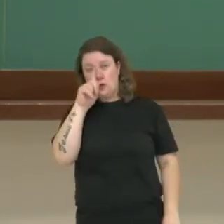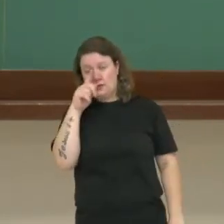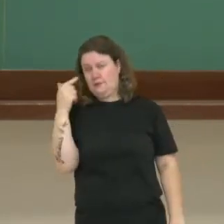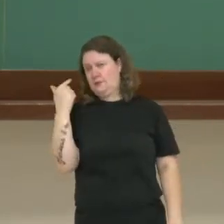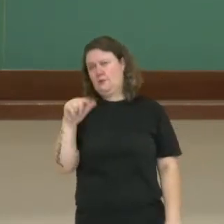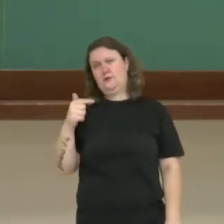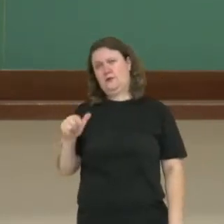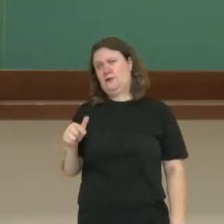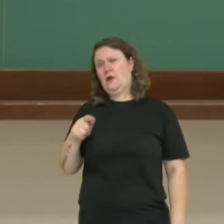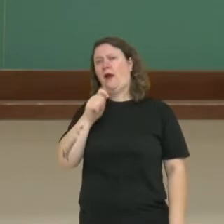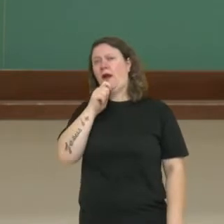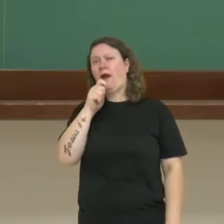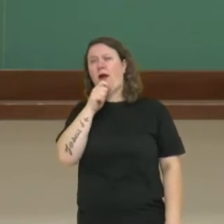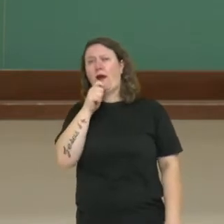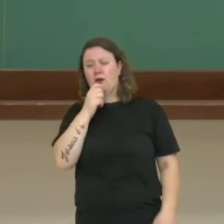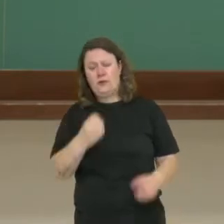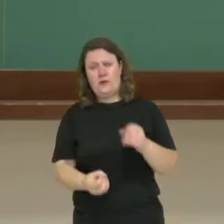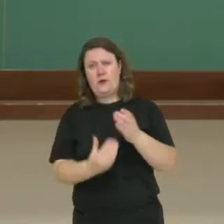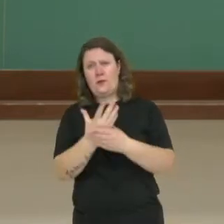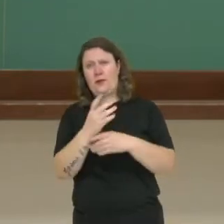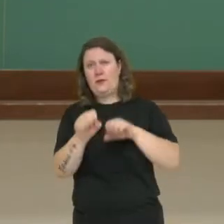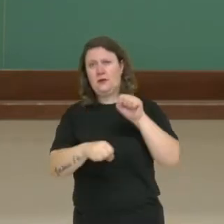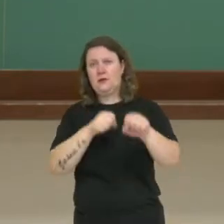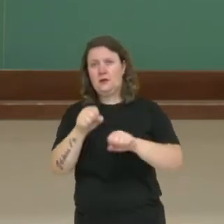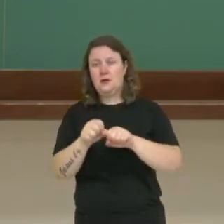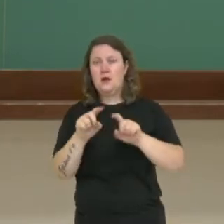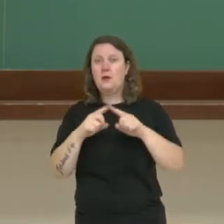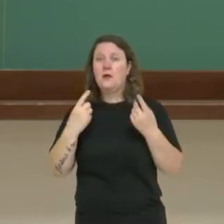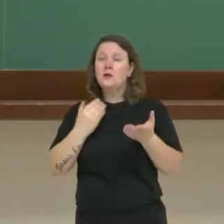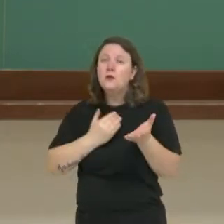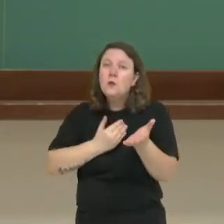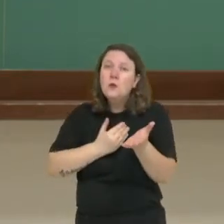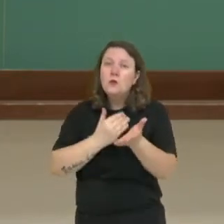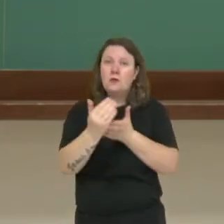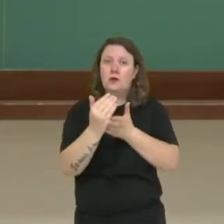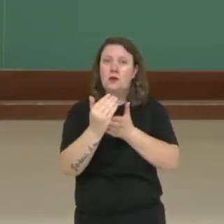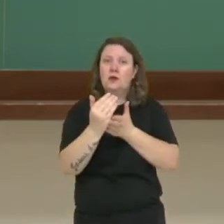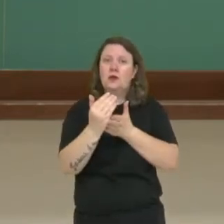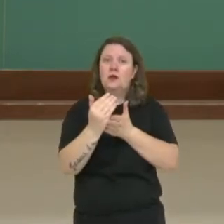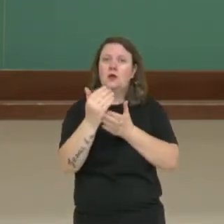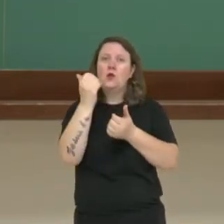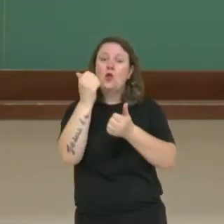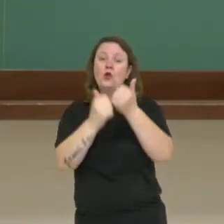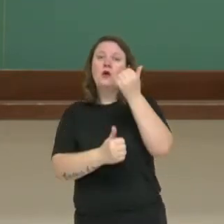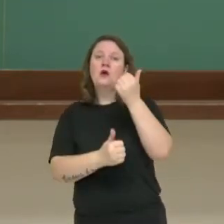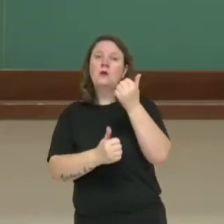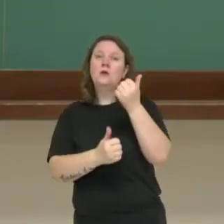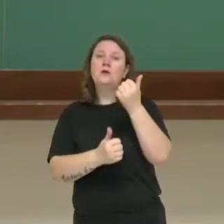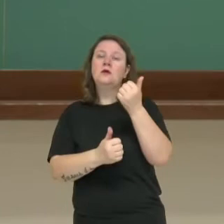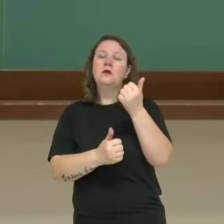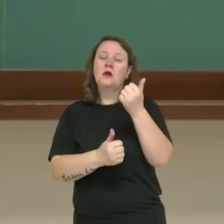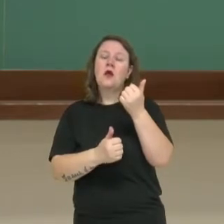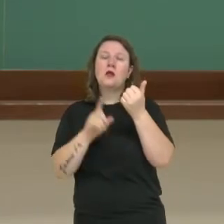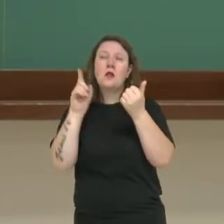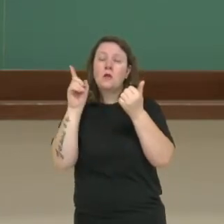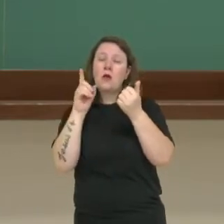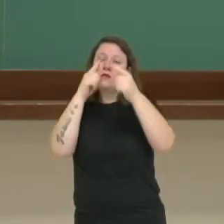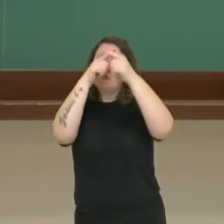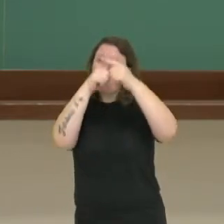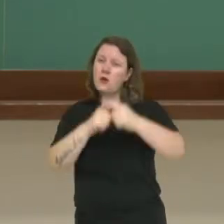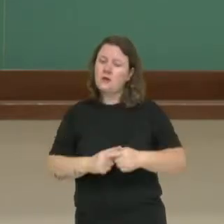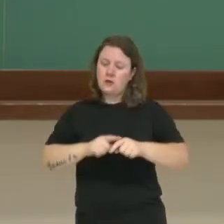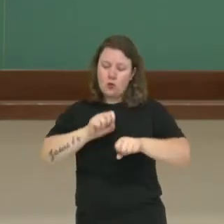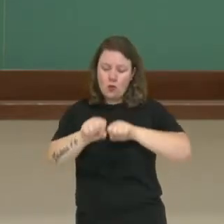a bicicleta, certo? Mas a partir do início dos Jogos Olímpicos da Era Moderna, o ciclismo, as provas de